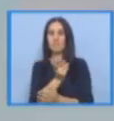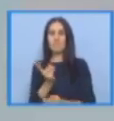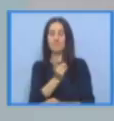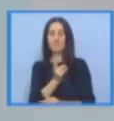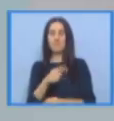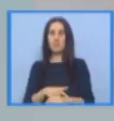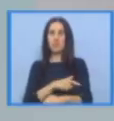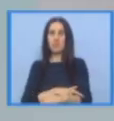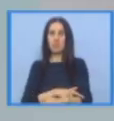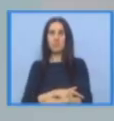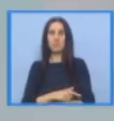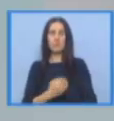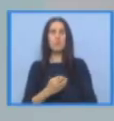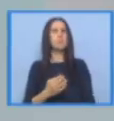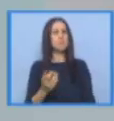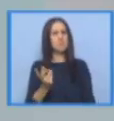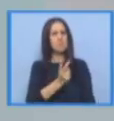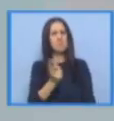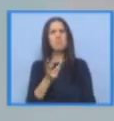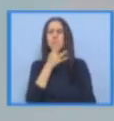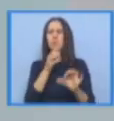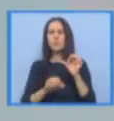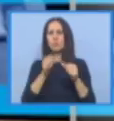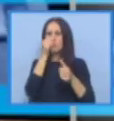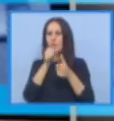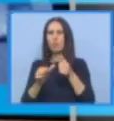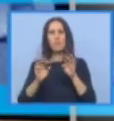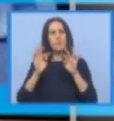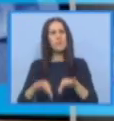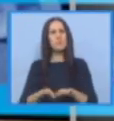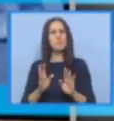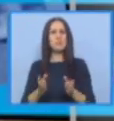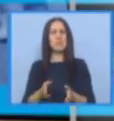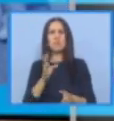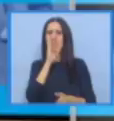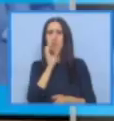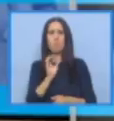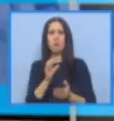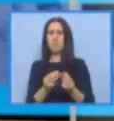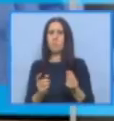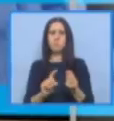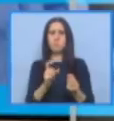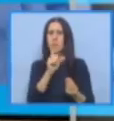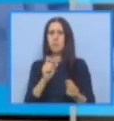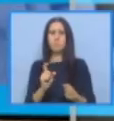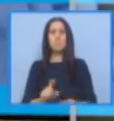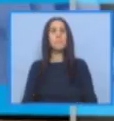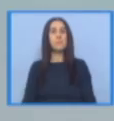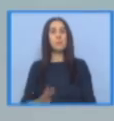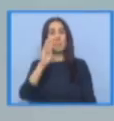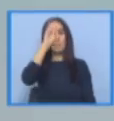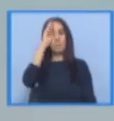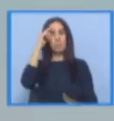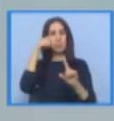com extremismos. Que tem que se acabar com o discurso do ódio, quer dizer, e sem isso... Claro, e esse é o objetivo do Papa, que marcou para o